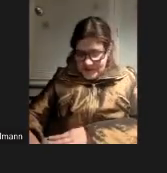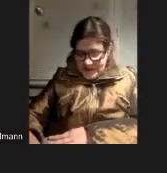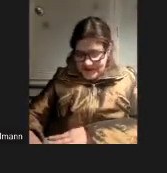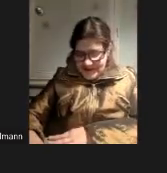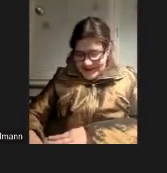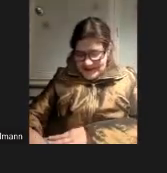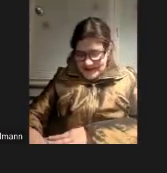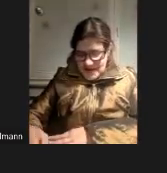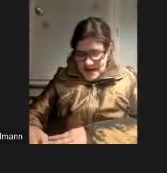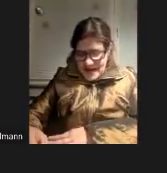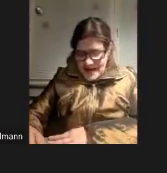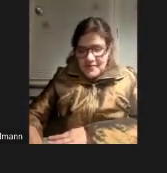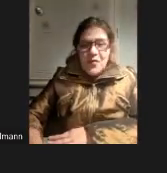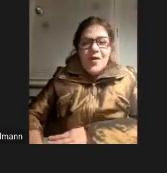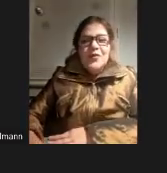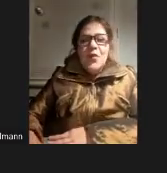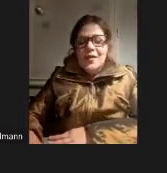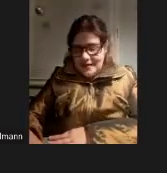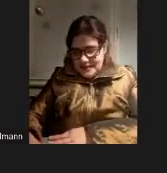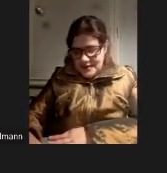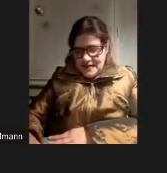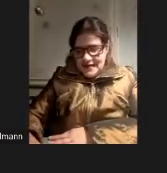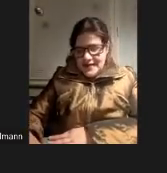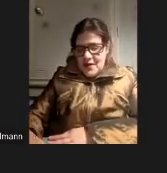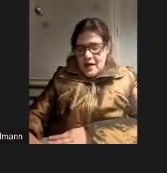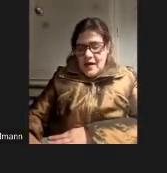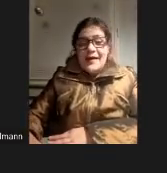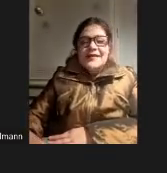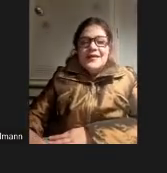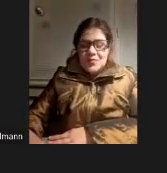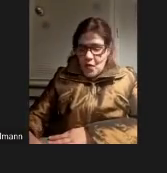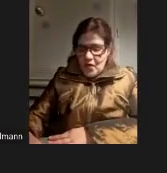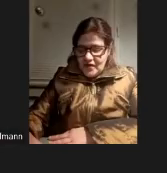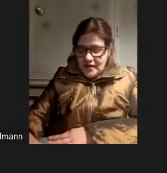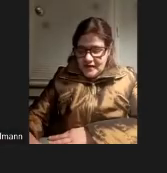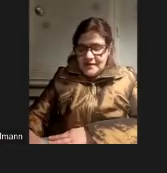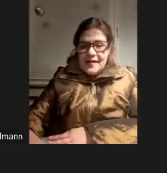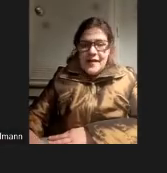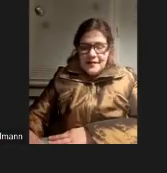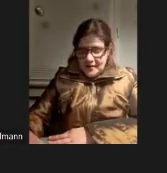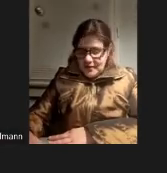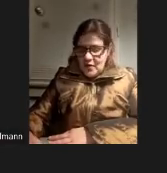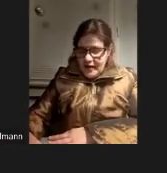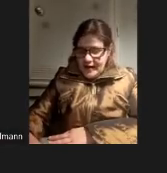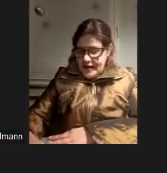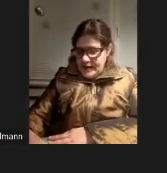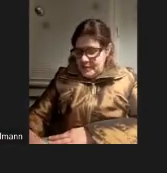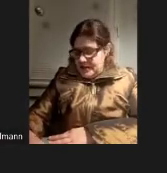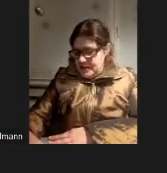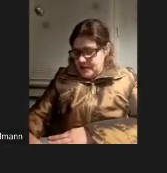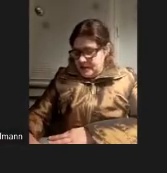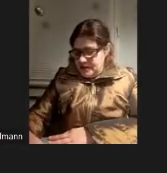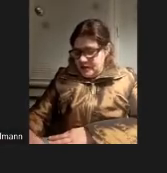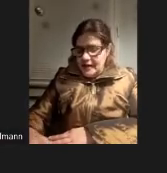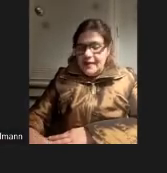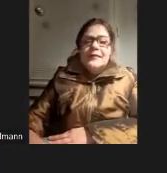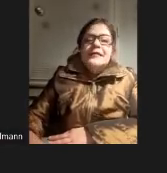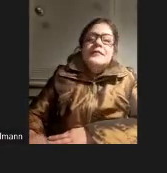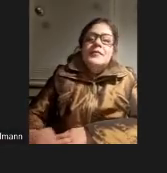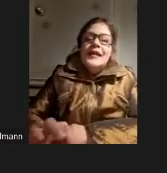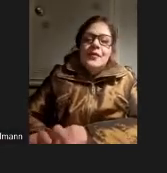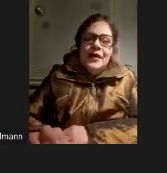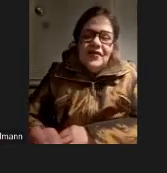tua experiência. Boa noite. Agradeço o convite da colega prima,